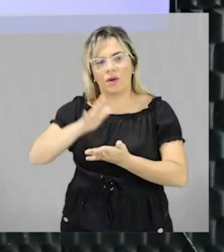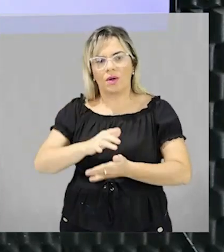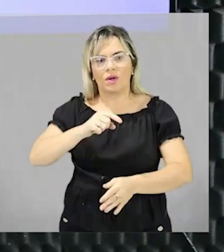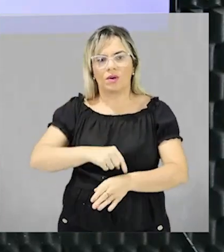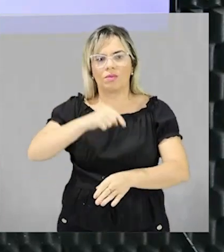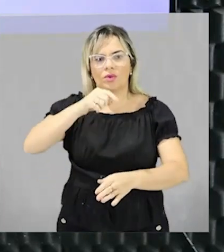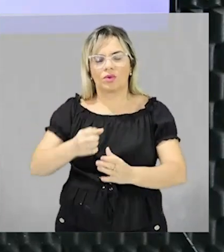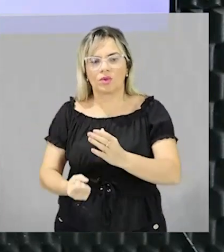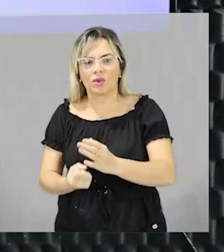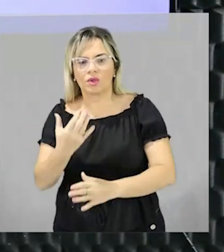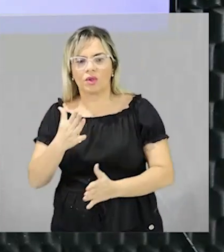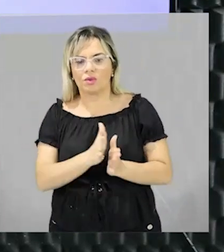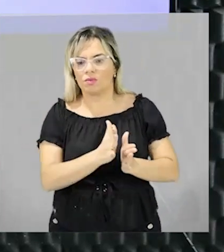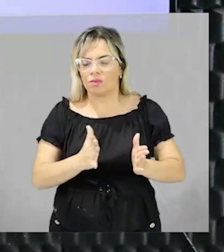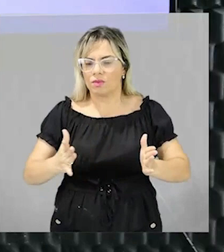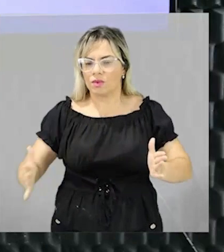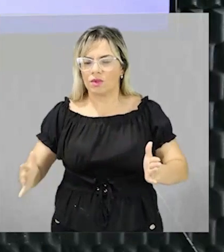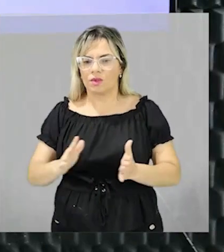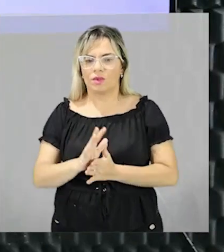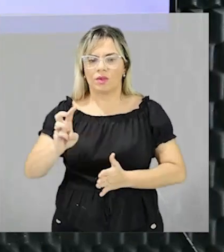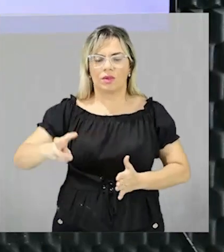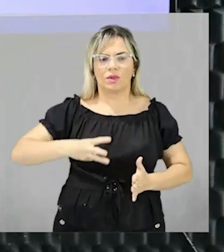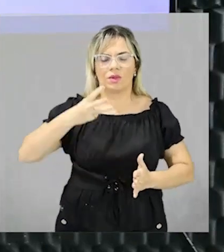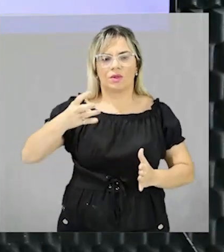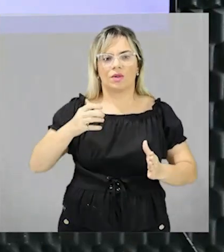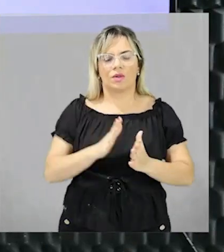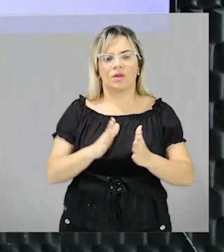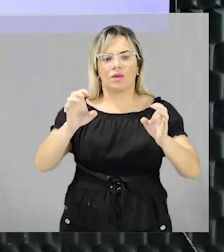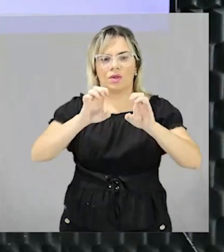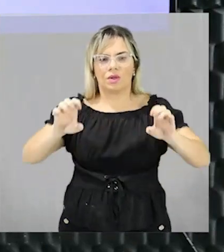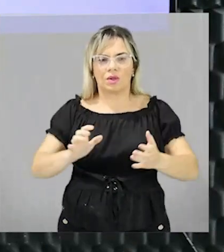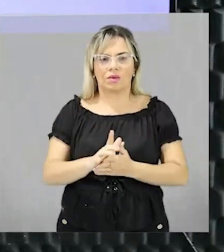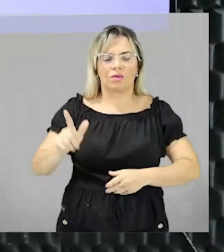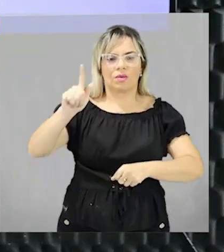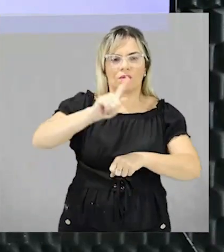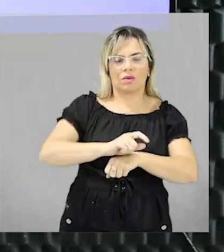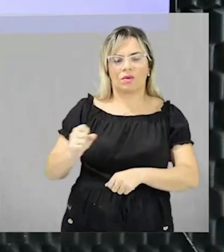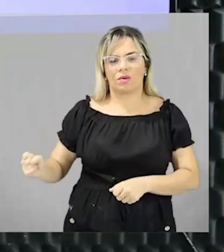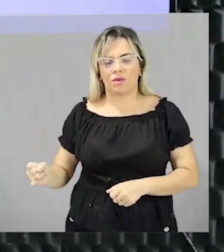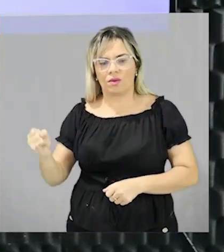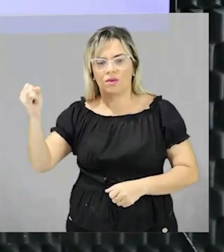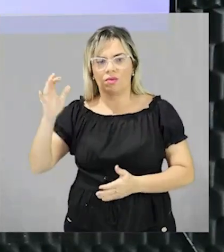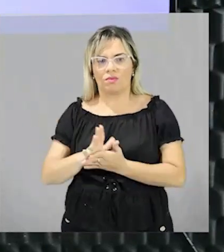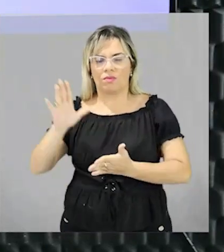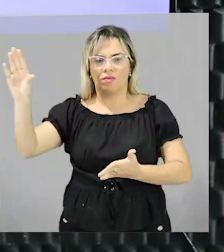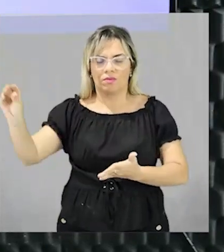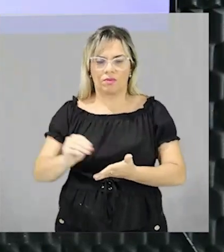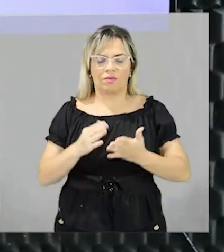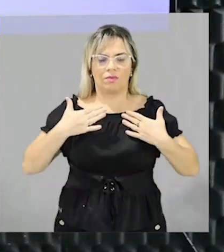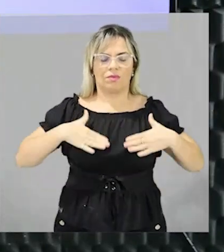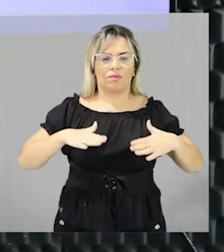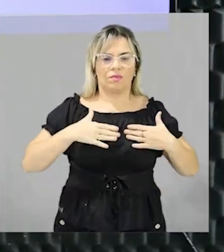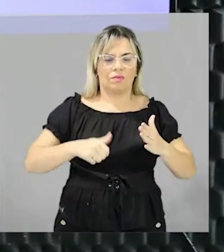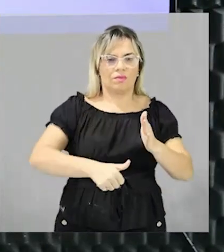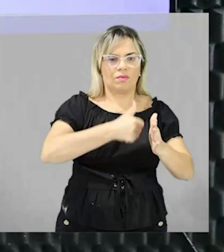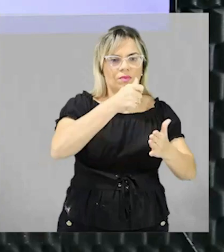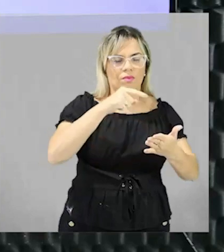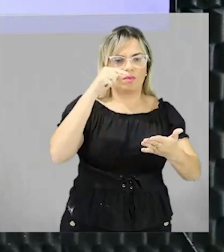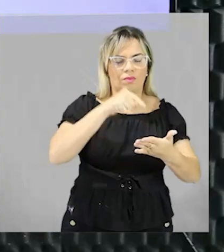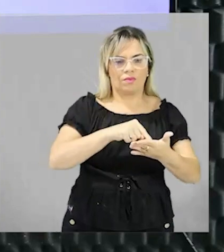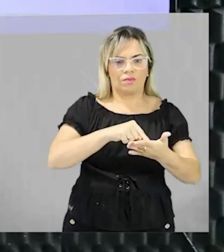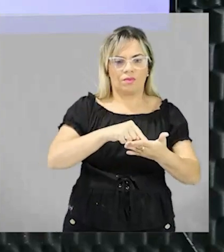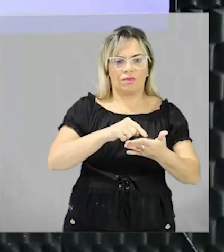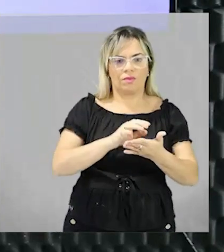de origem. E nós vamos ter aí 3 estruturas geológicas muito importantes, tá? Anota aí com calma. A primeira delas são